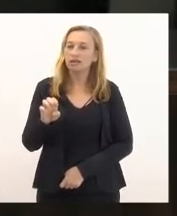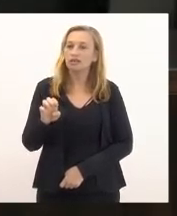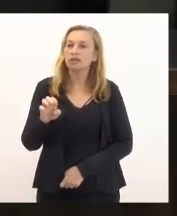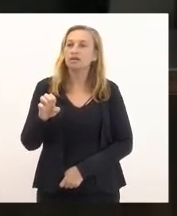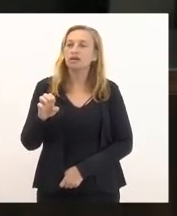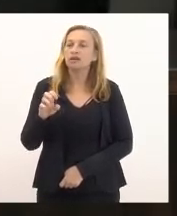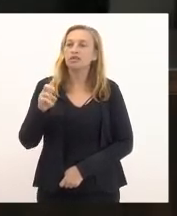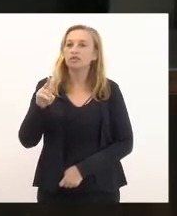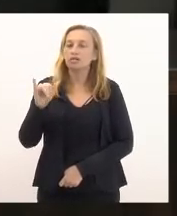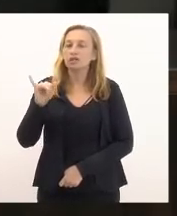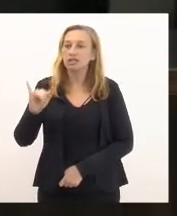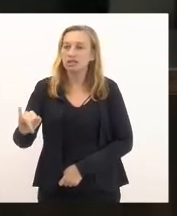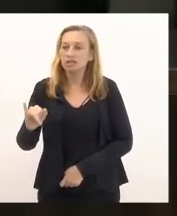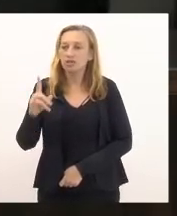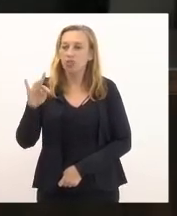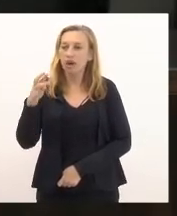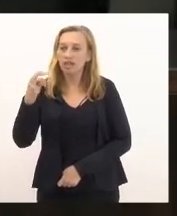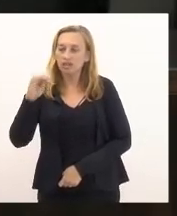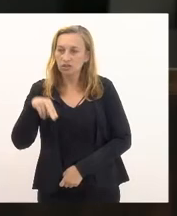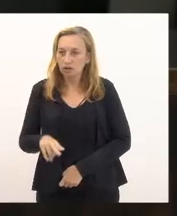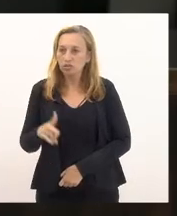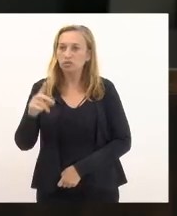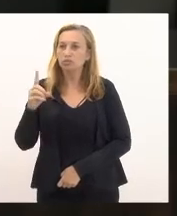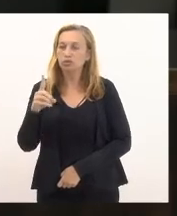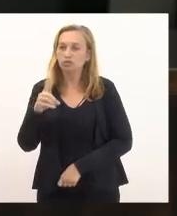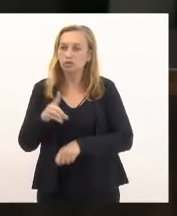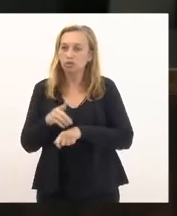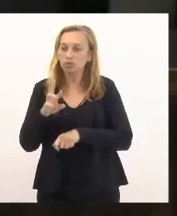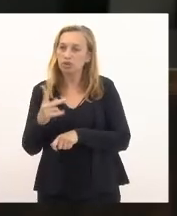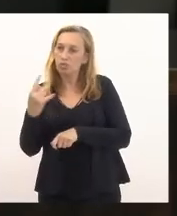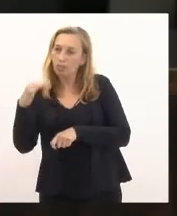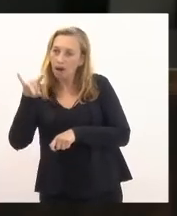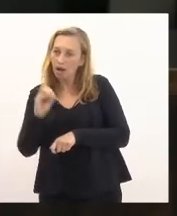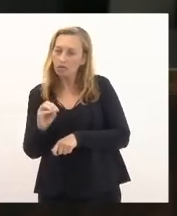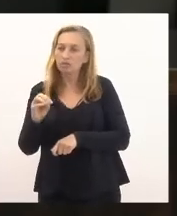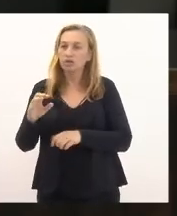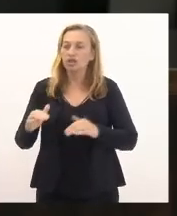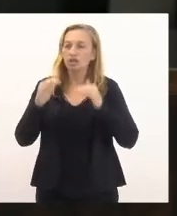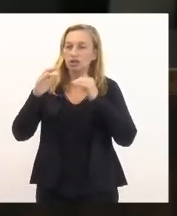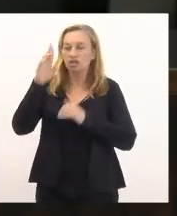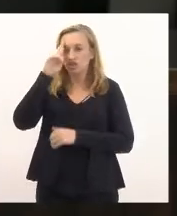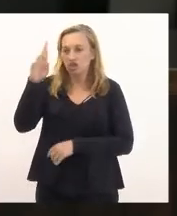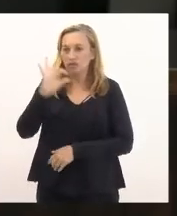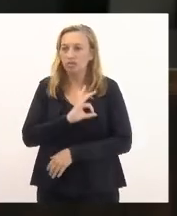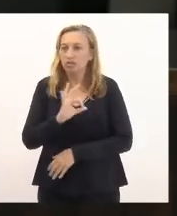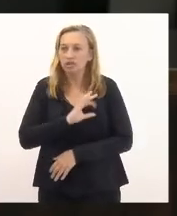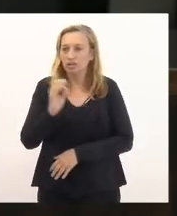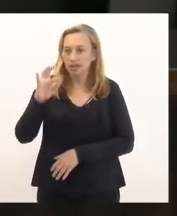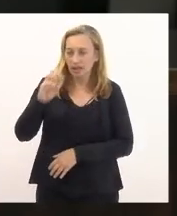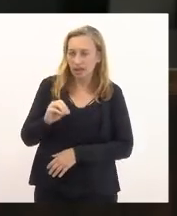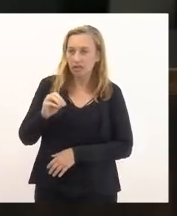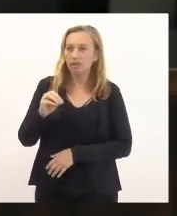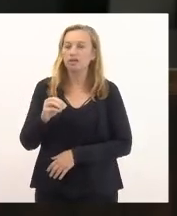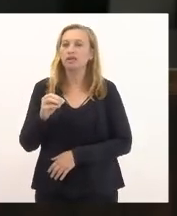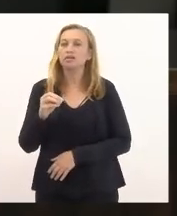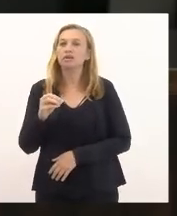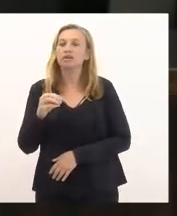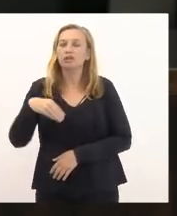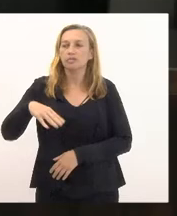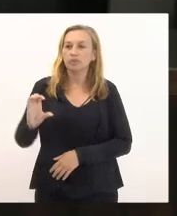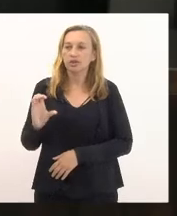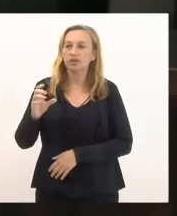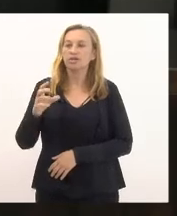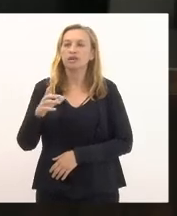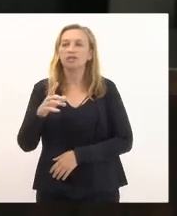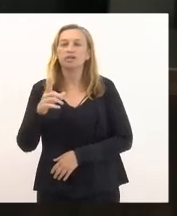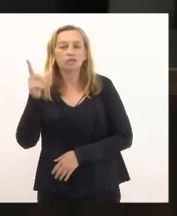Valdeci da Saúde, Wellington, doutor Deodalto, Célia, subtenente Bernardo, Carlos Mink, rainha da Zona Oeste,